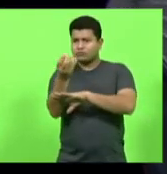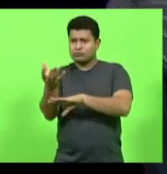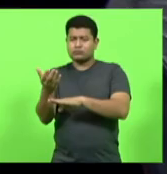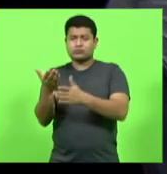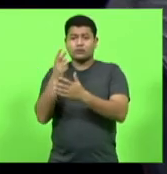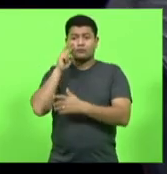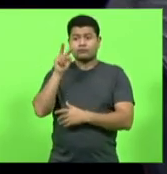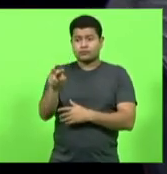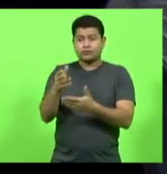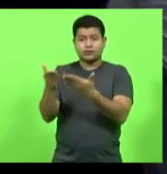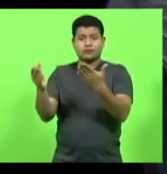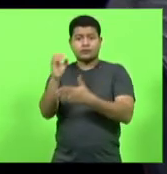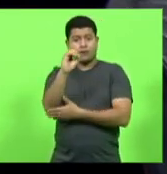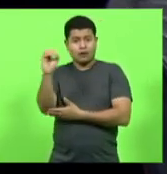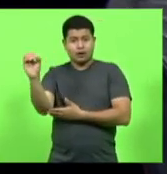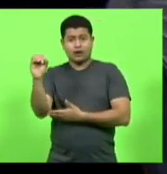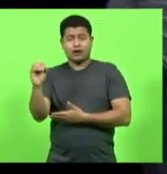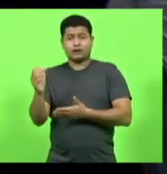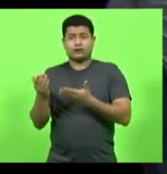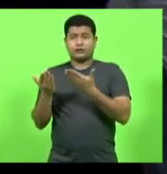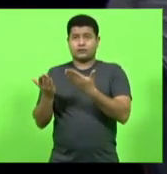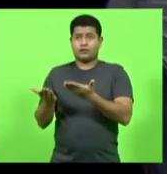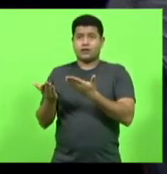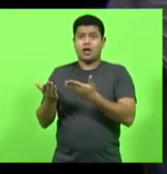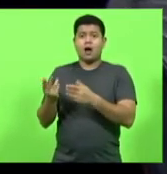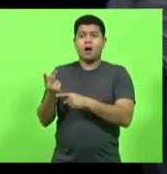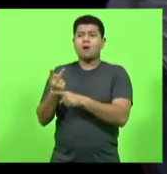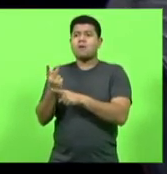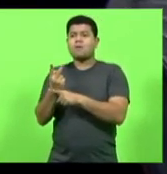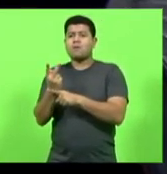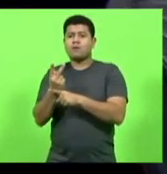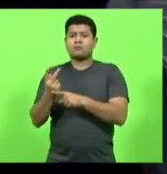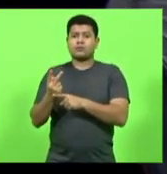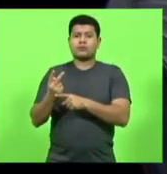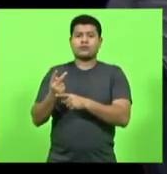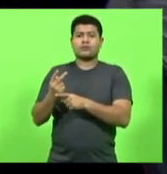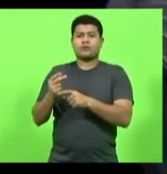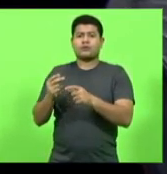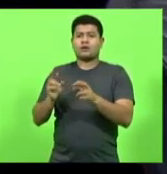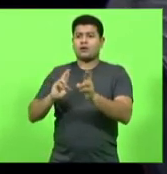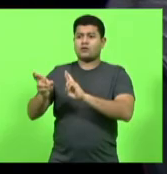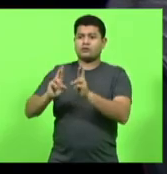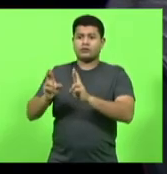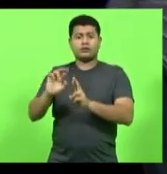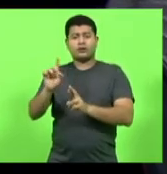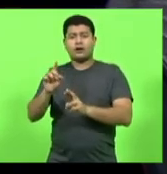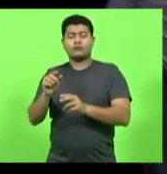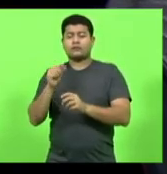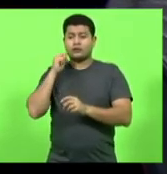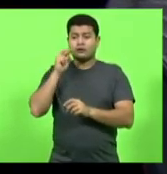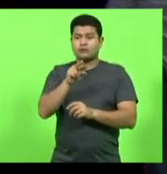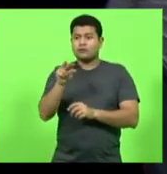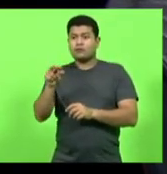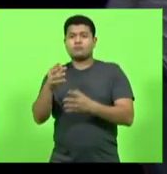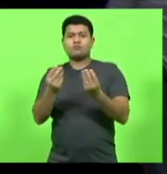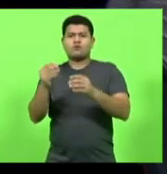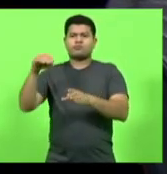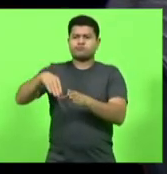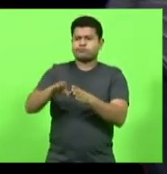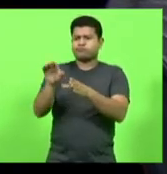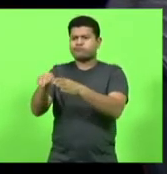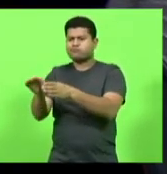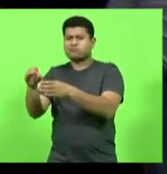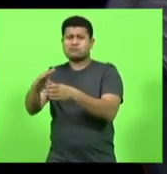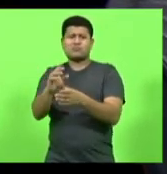catarinense, você não procura estrada, você procura buraco, porque você sai de um, você entra em